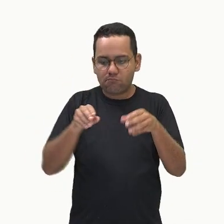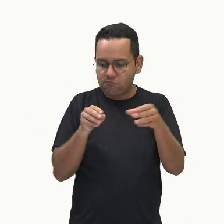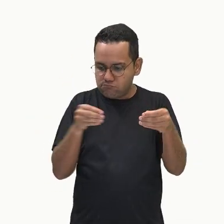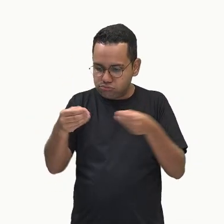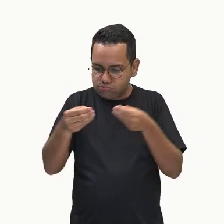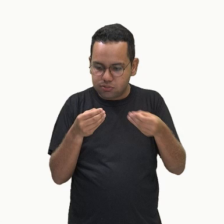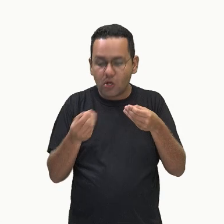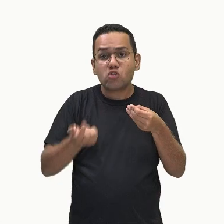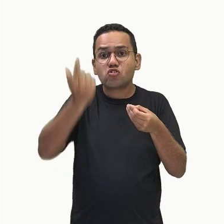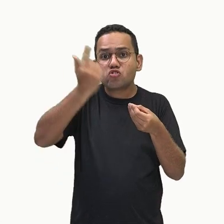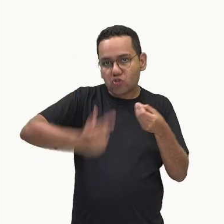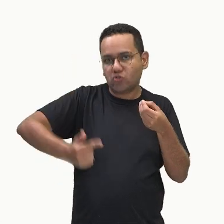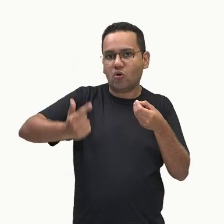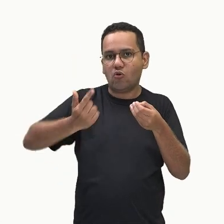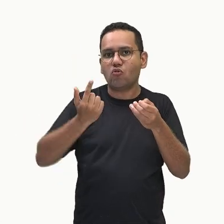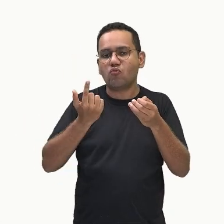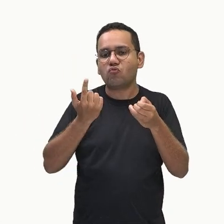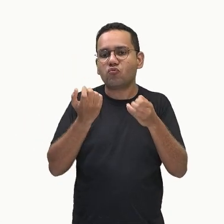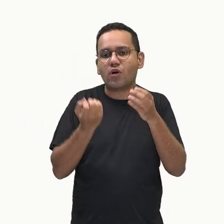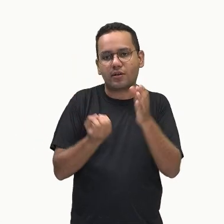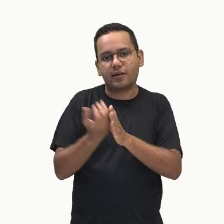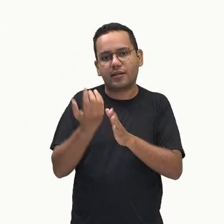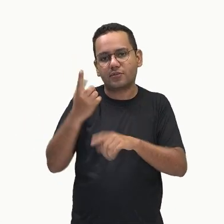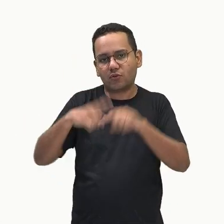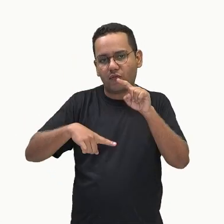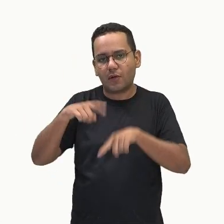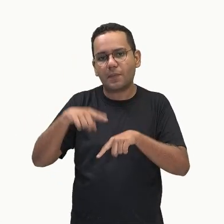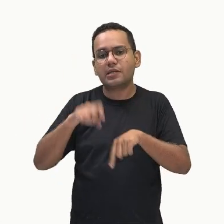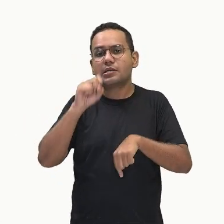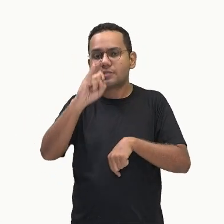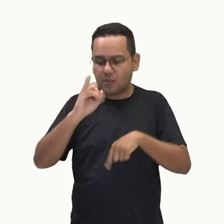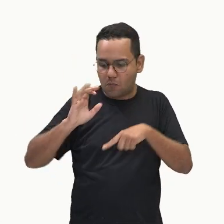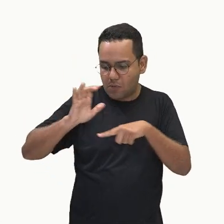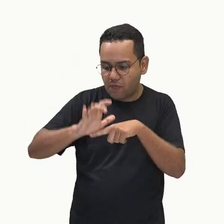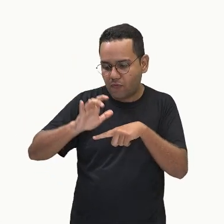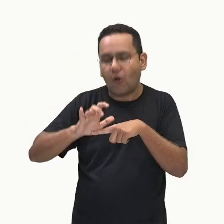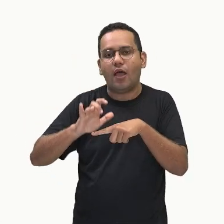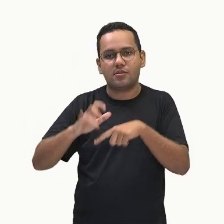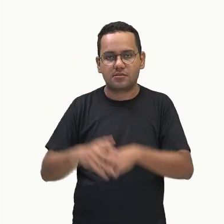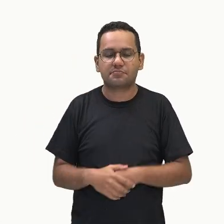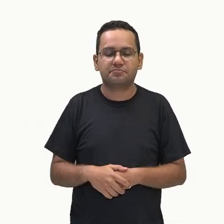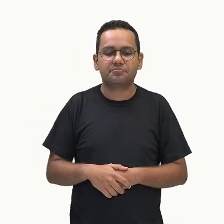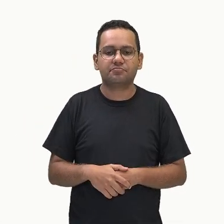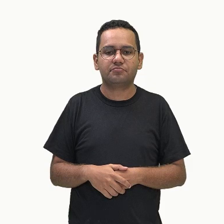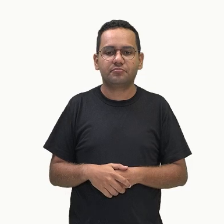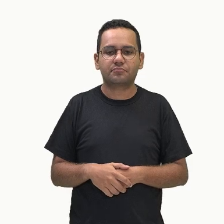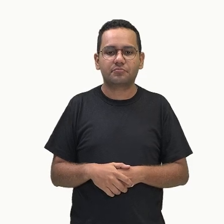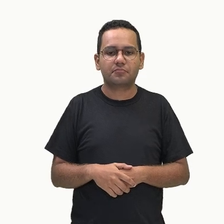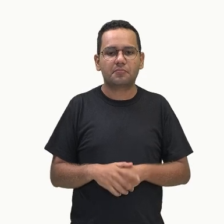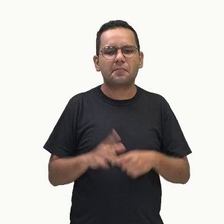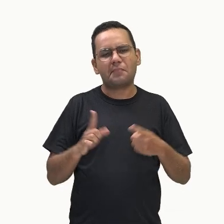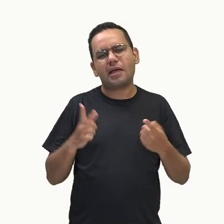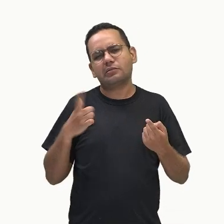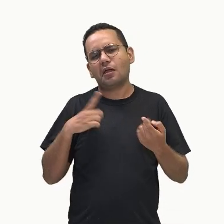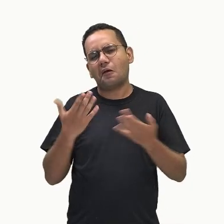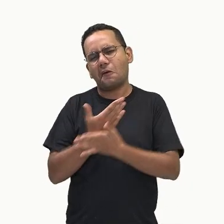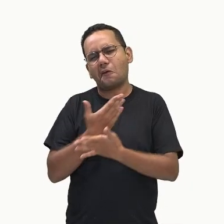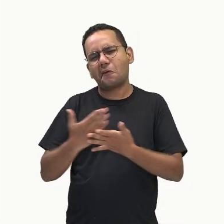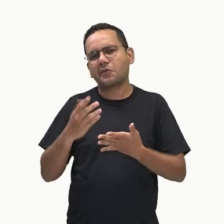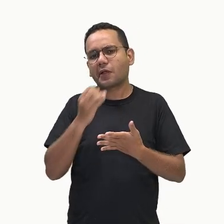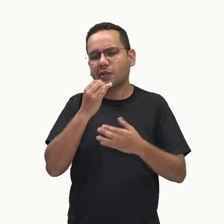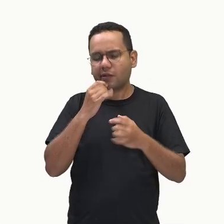forma original após ser deformado por uma força externa. Tem alguns materiais, como os elásticos,